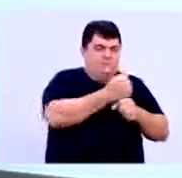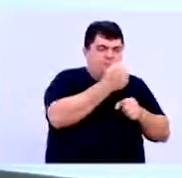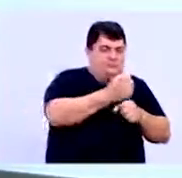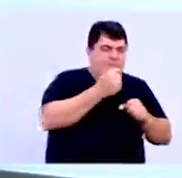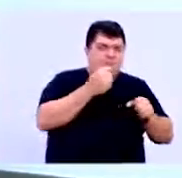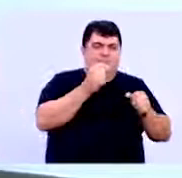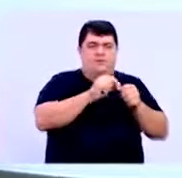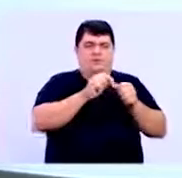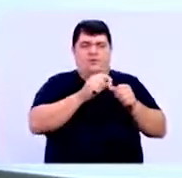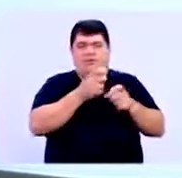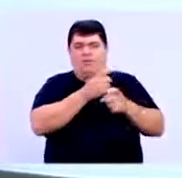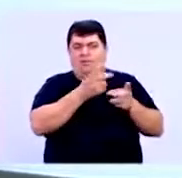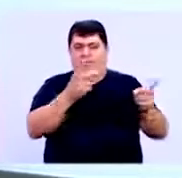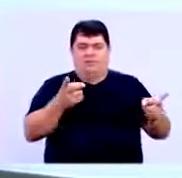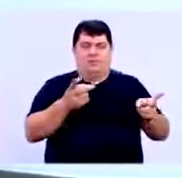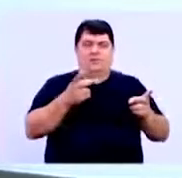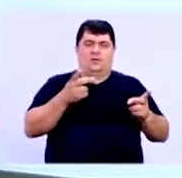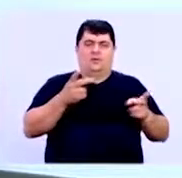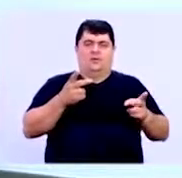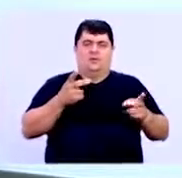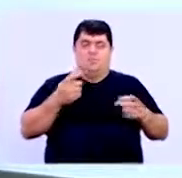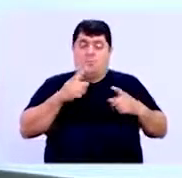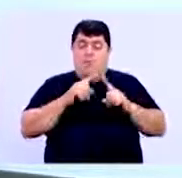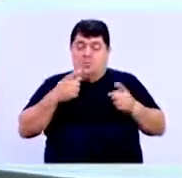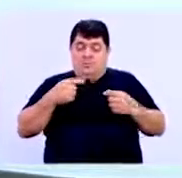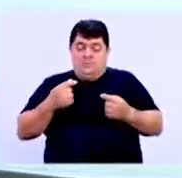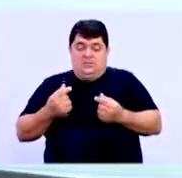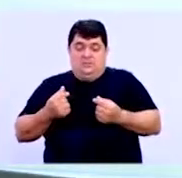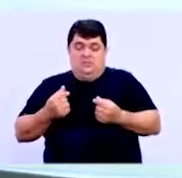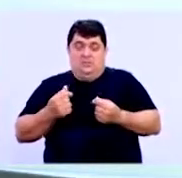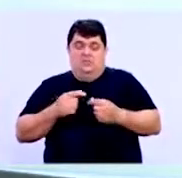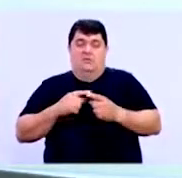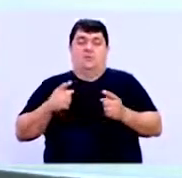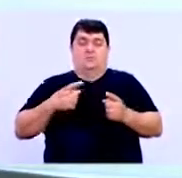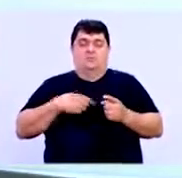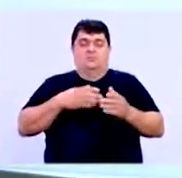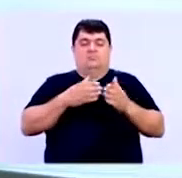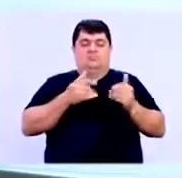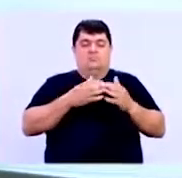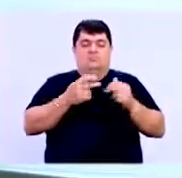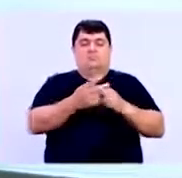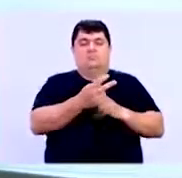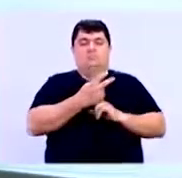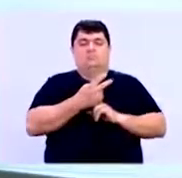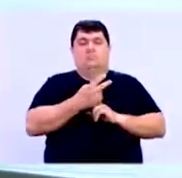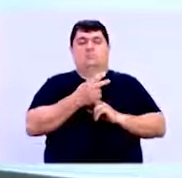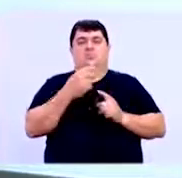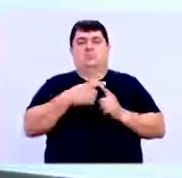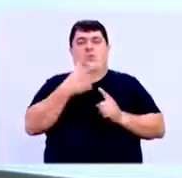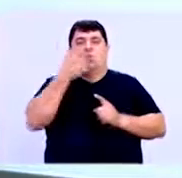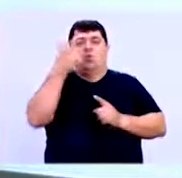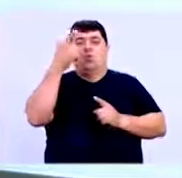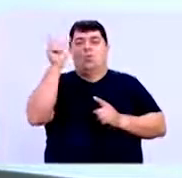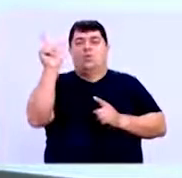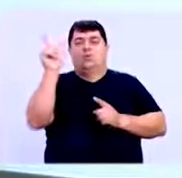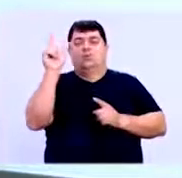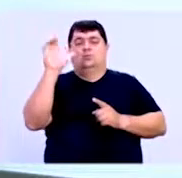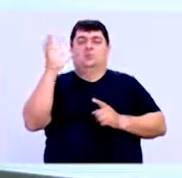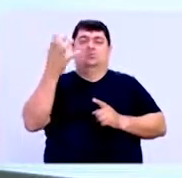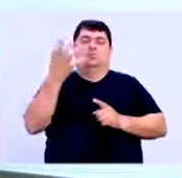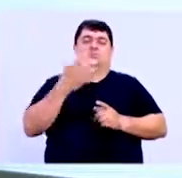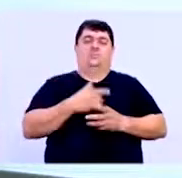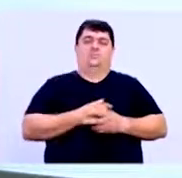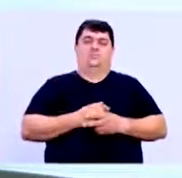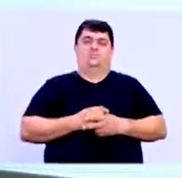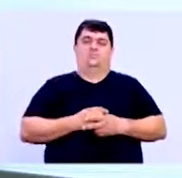ação, a venda desse serviço, esse produto, você toma um empréstimo em função já de uma outra situação de mercado. E a gente